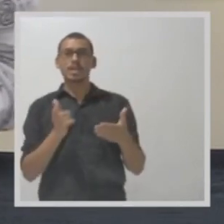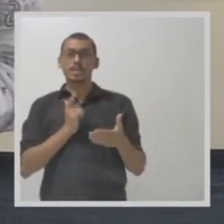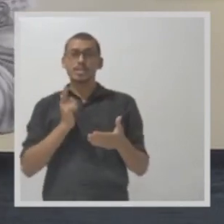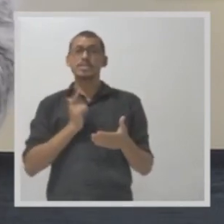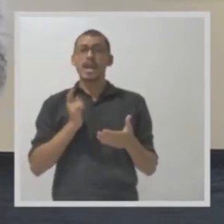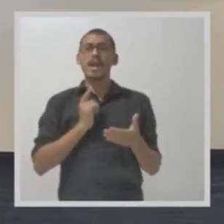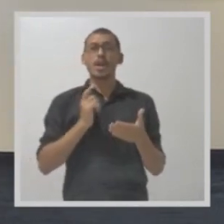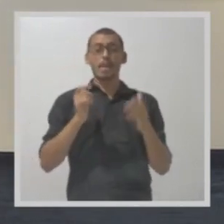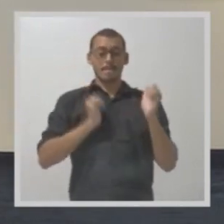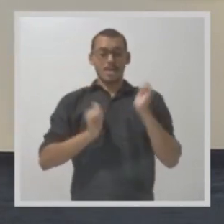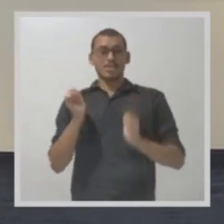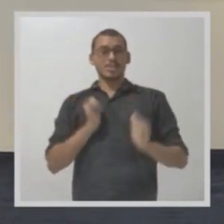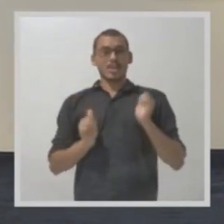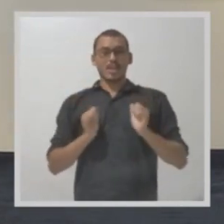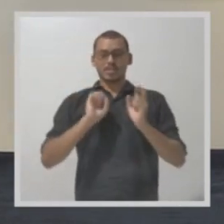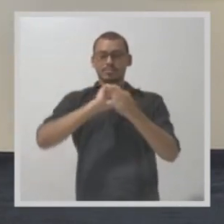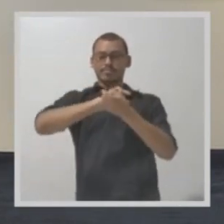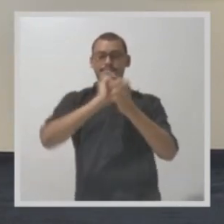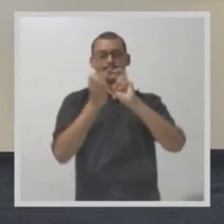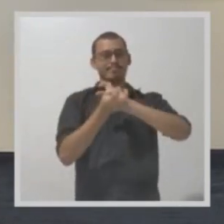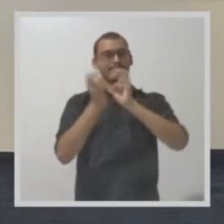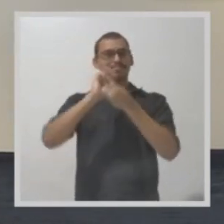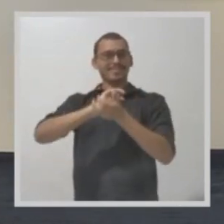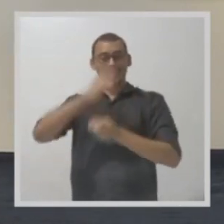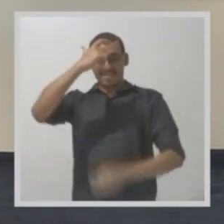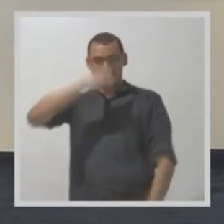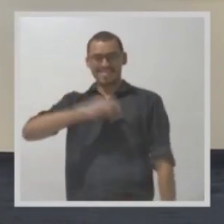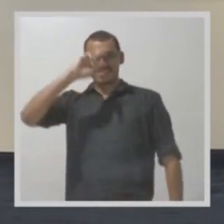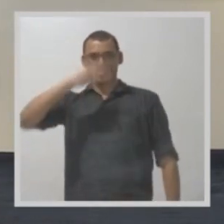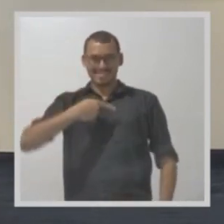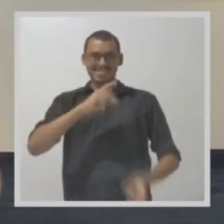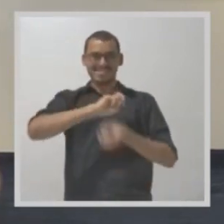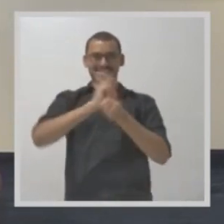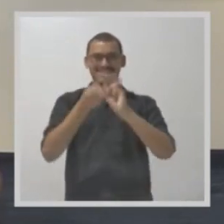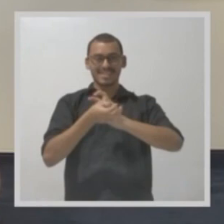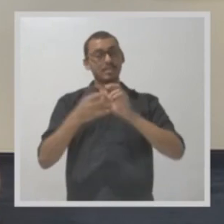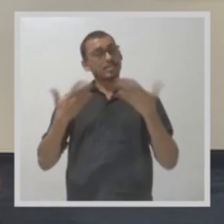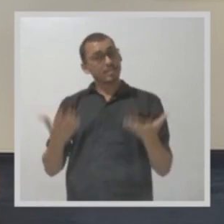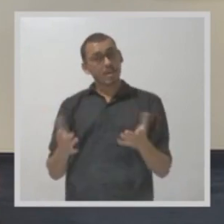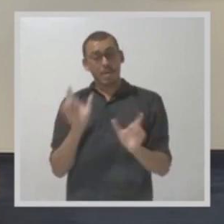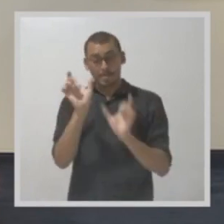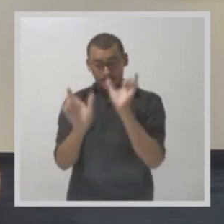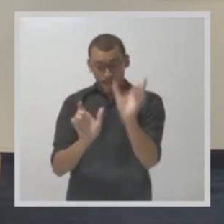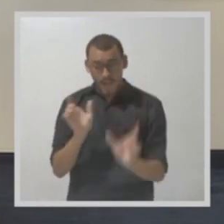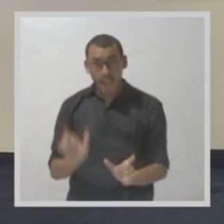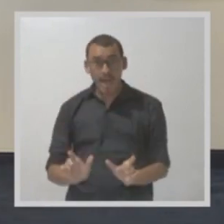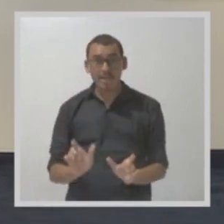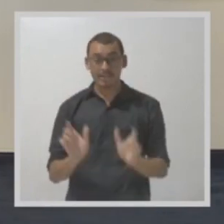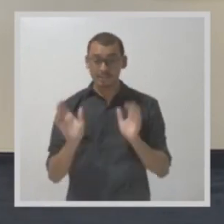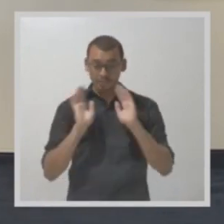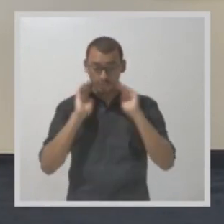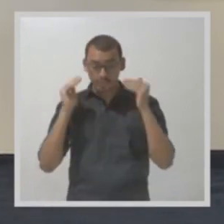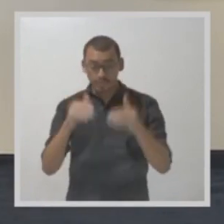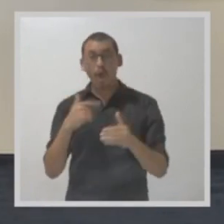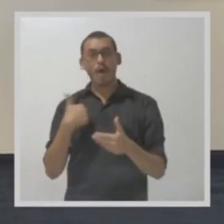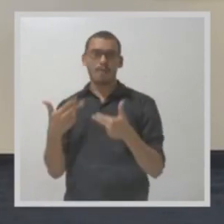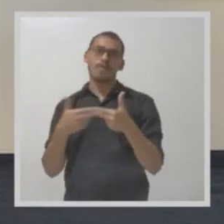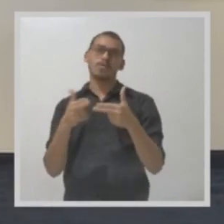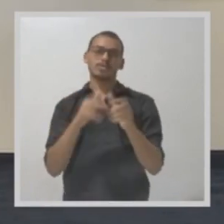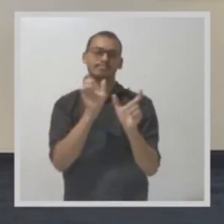vou falar de mim. Então, algumas palavras que são específicas desse meio social vão